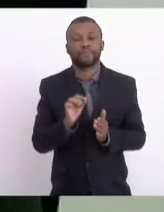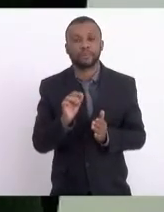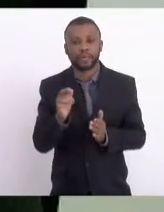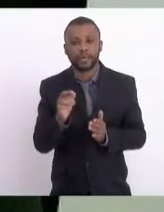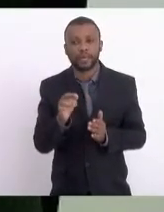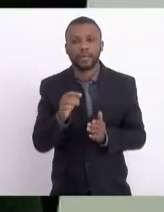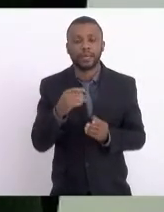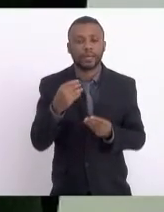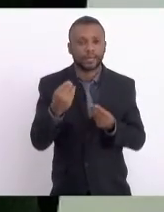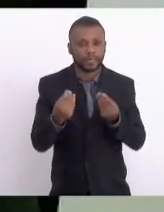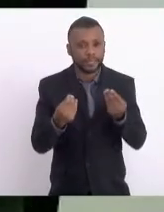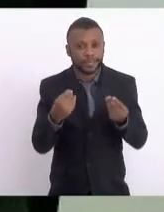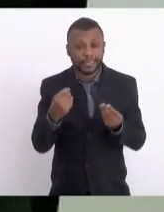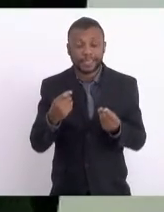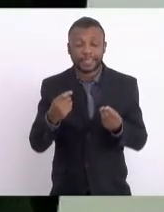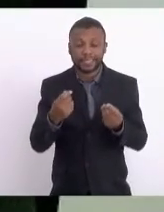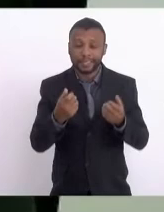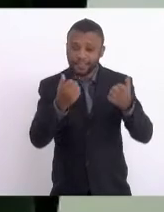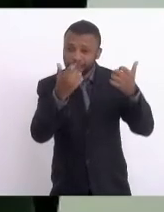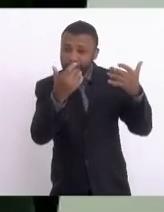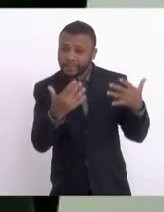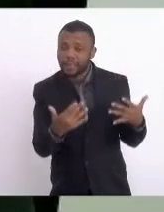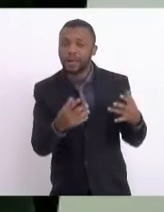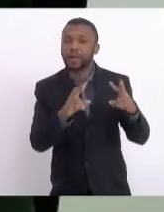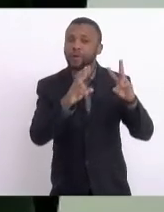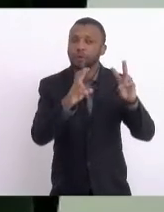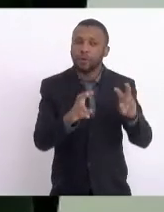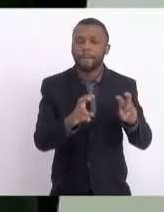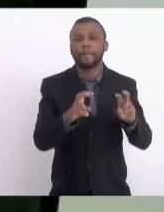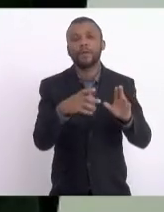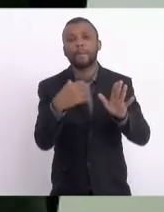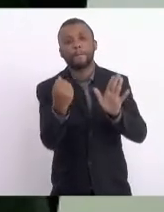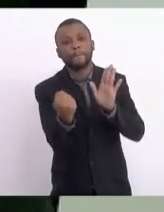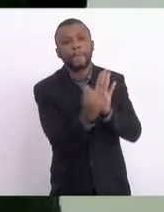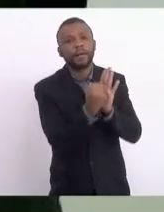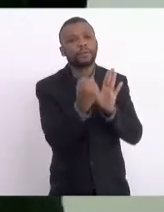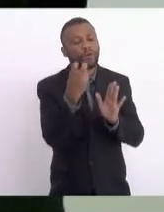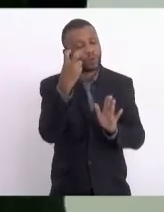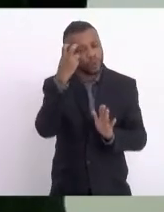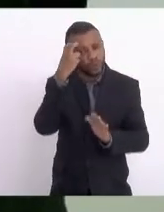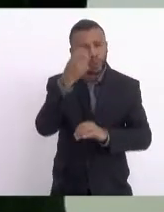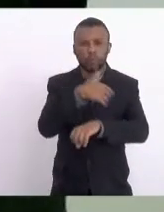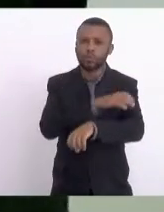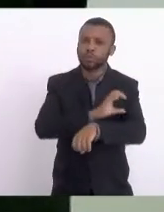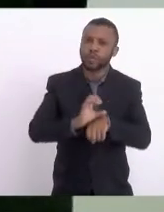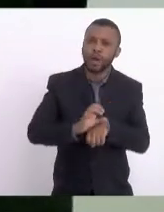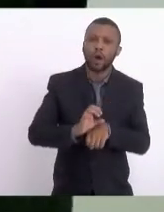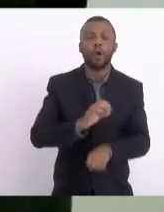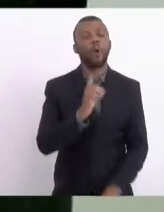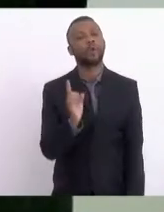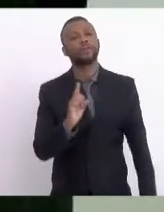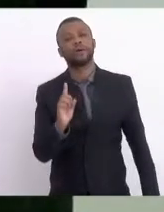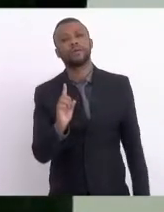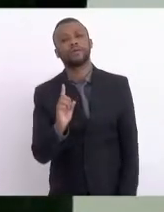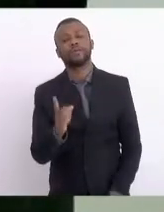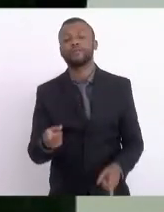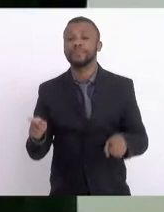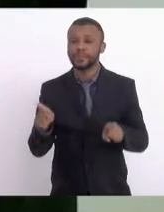erro da nosso patrimônio cultural ou não. Além do mais, tem a questão temporal.